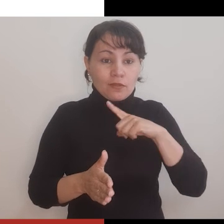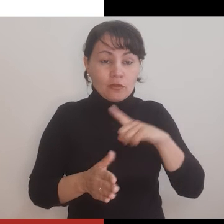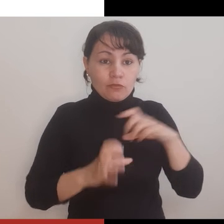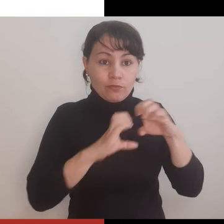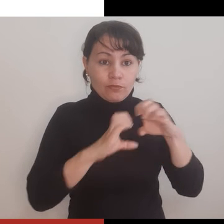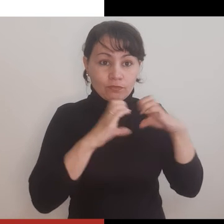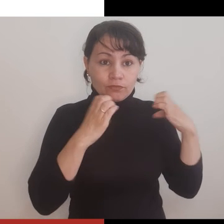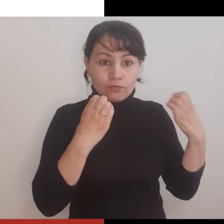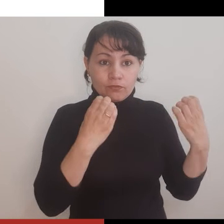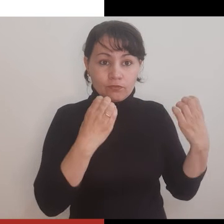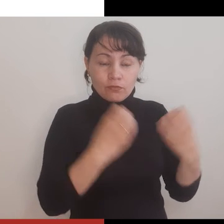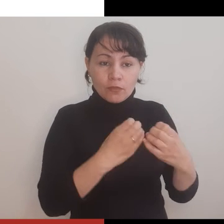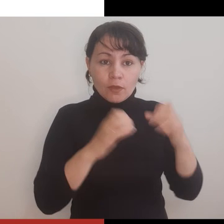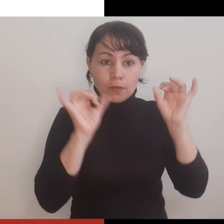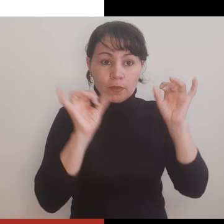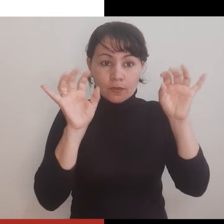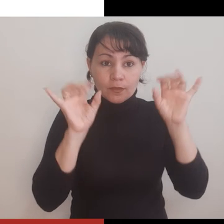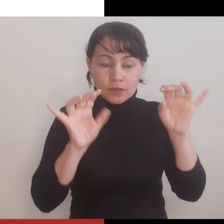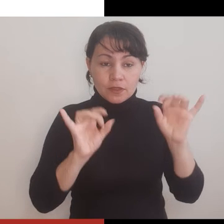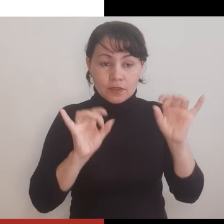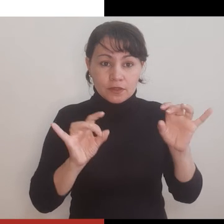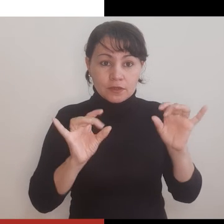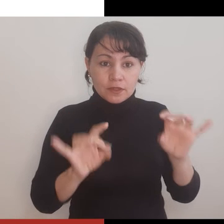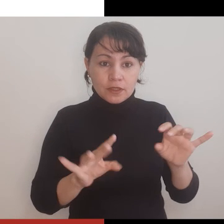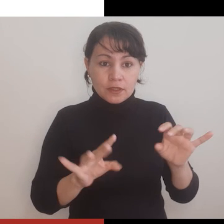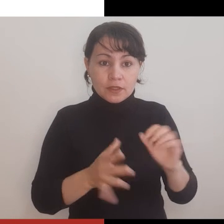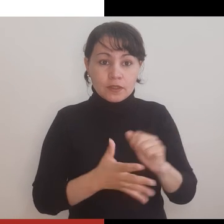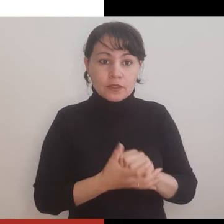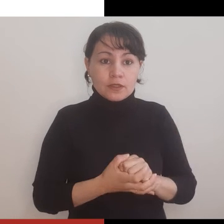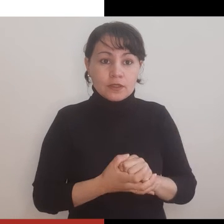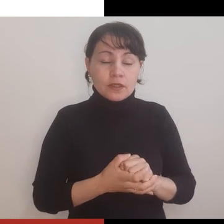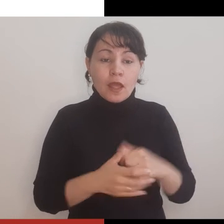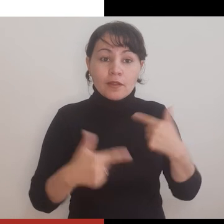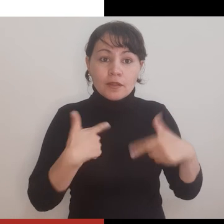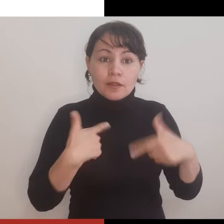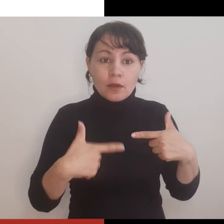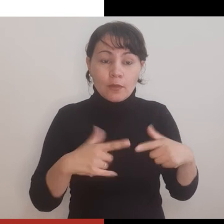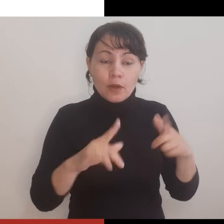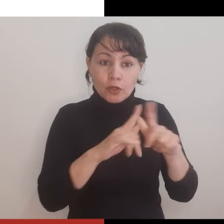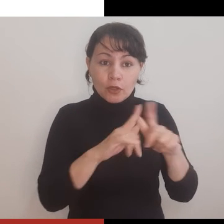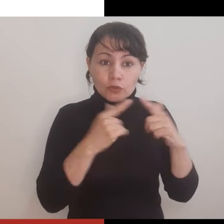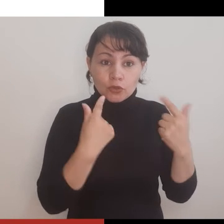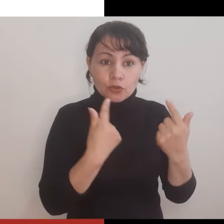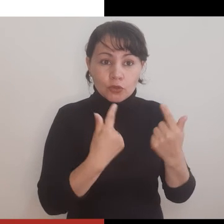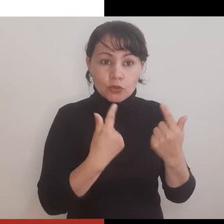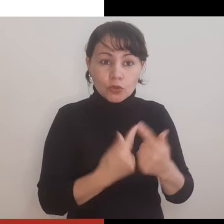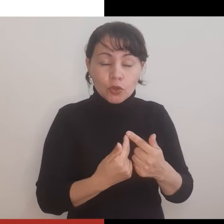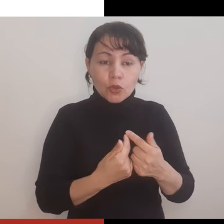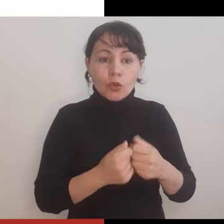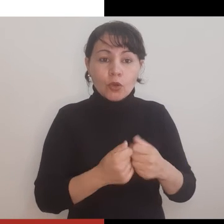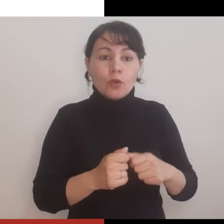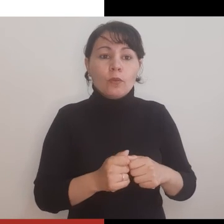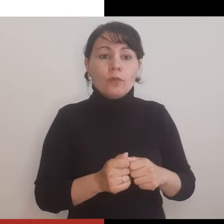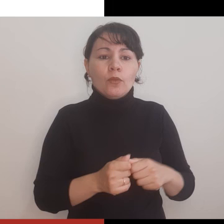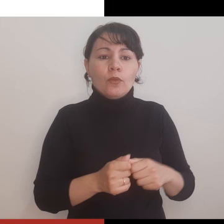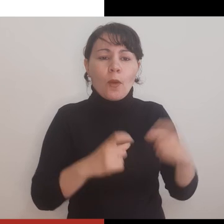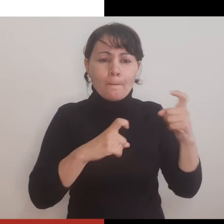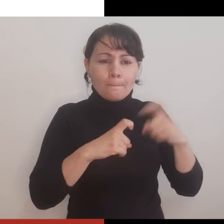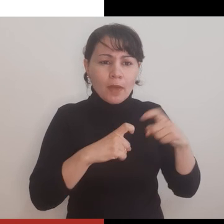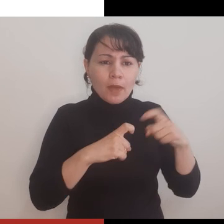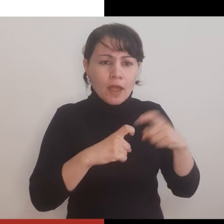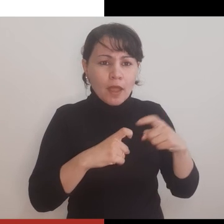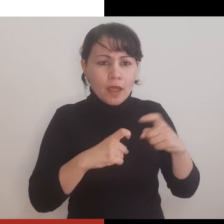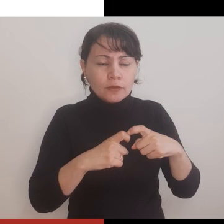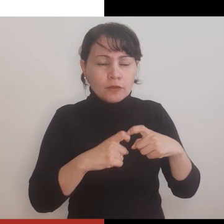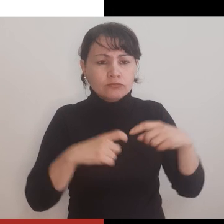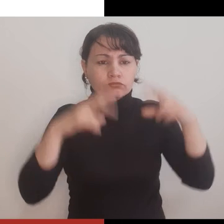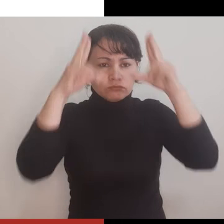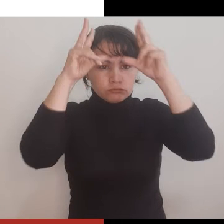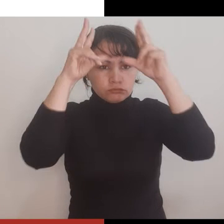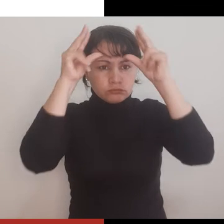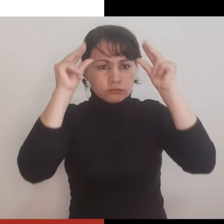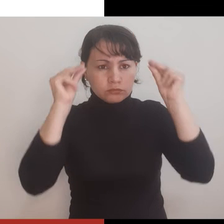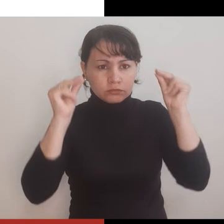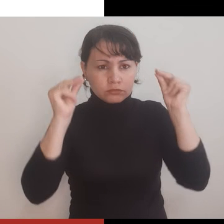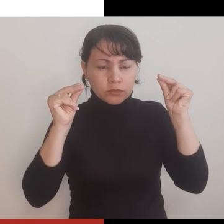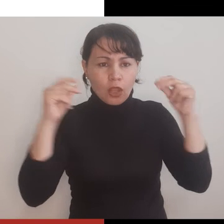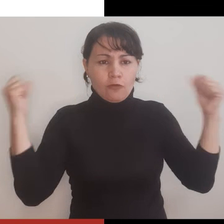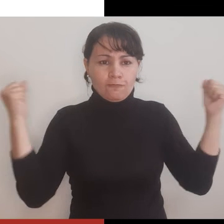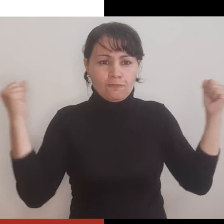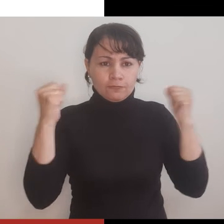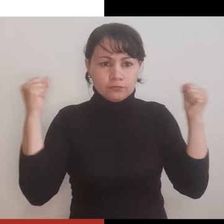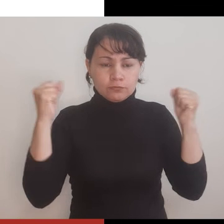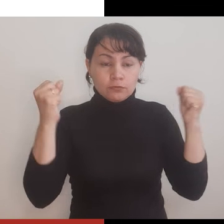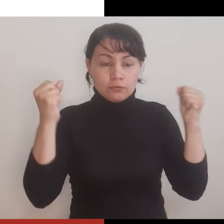equipe especializada, trabalhando em conjunto ali, médicos, enfermeiros, fisioterapeutas,